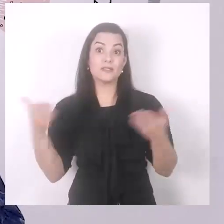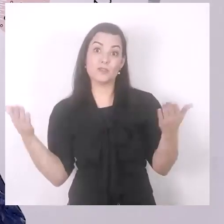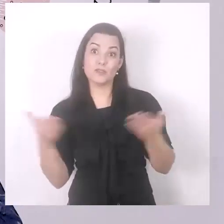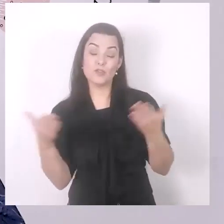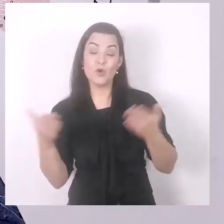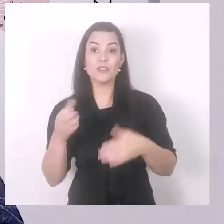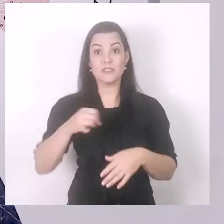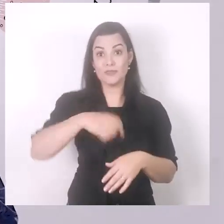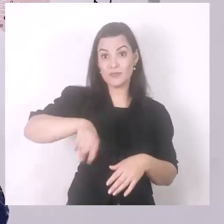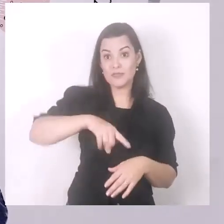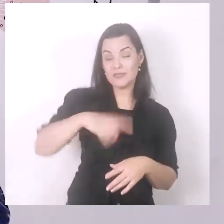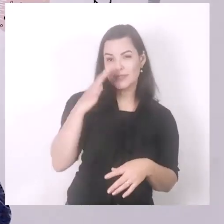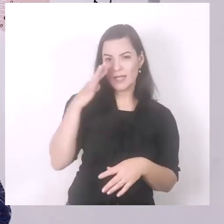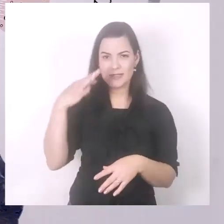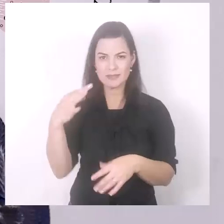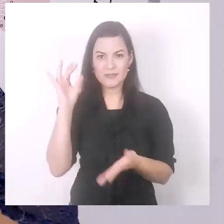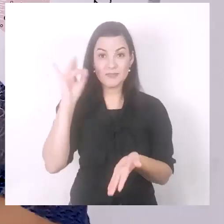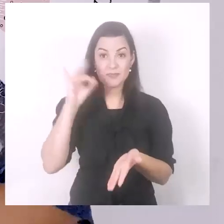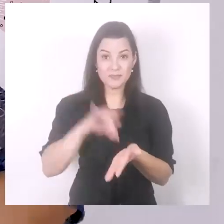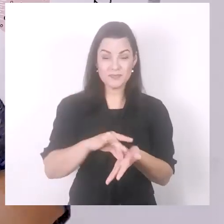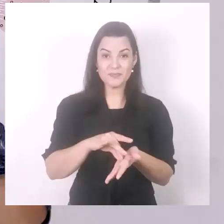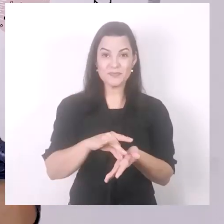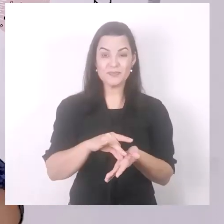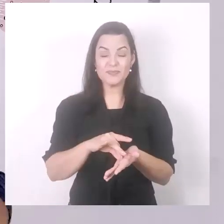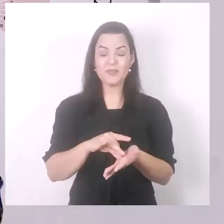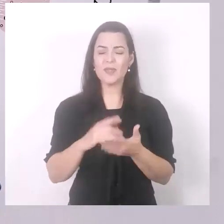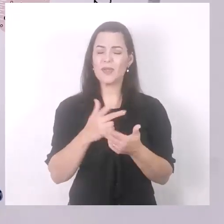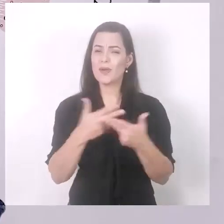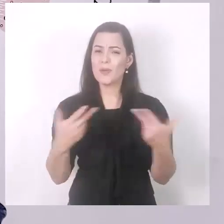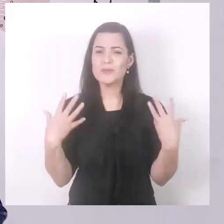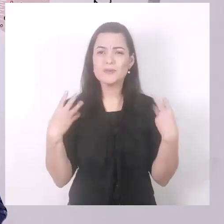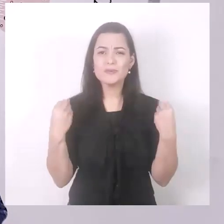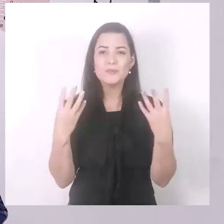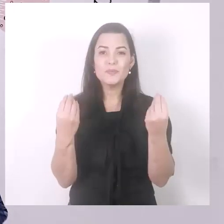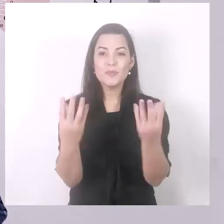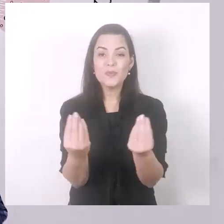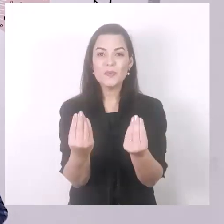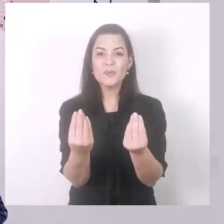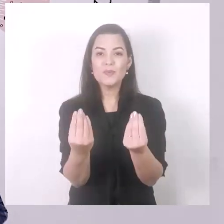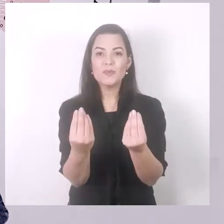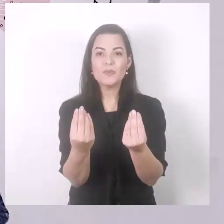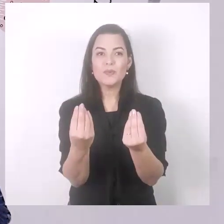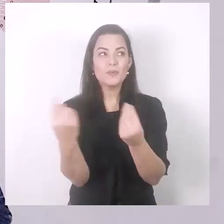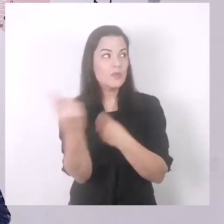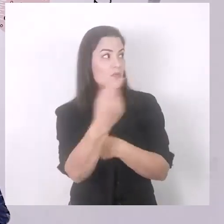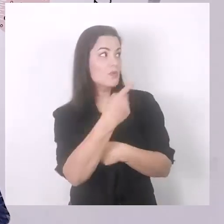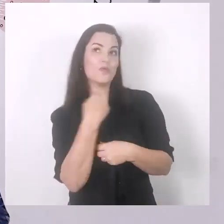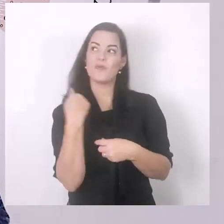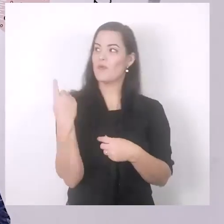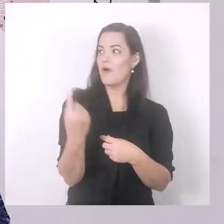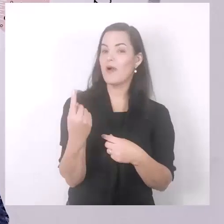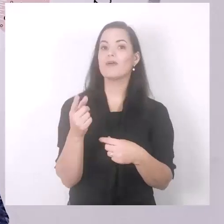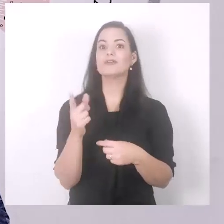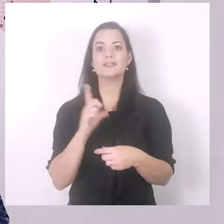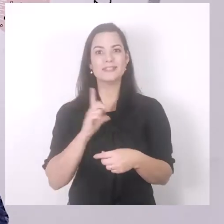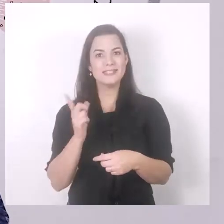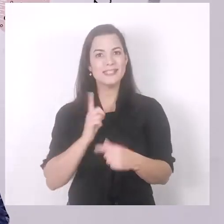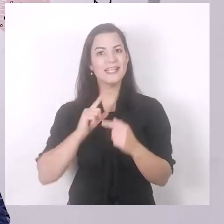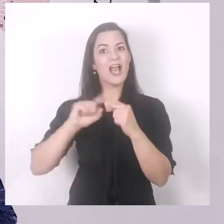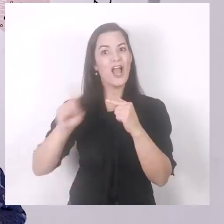se vocês observarem com atenção muitas coisas que nós temos à nossa volta, as rodas